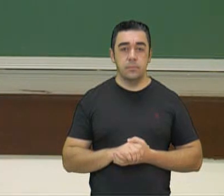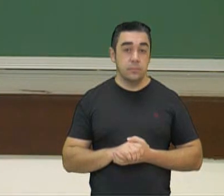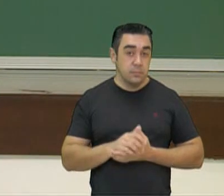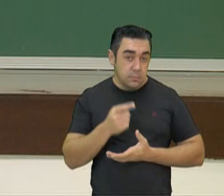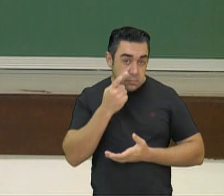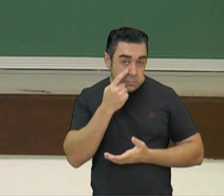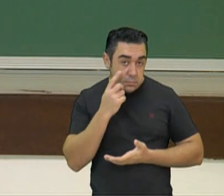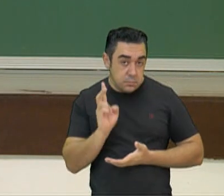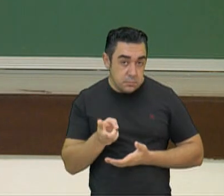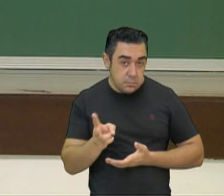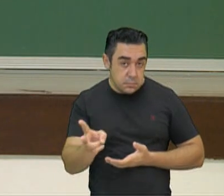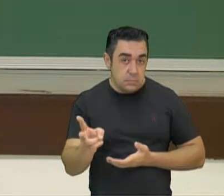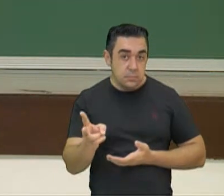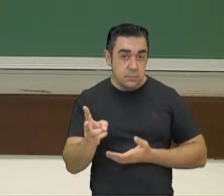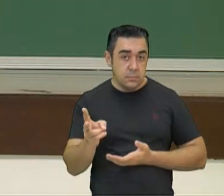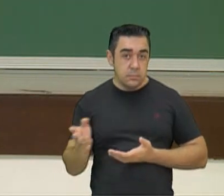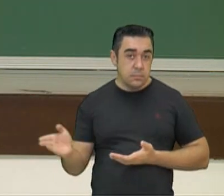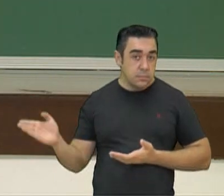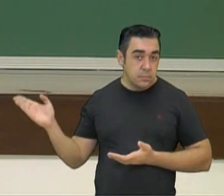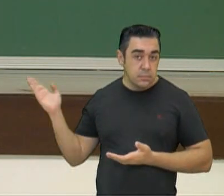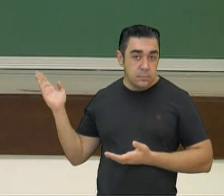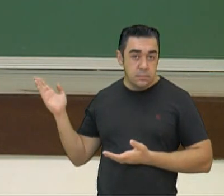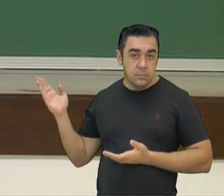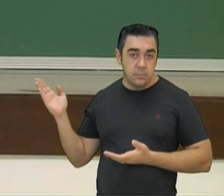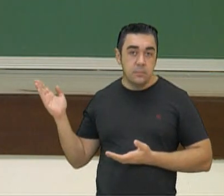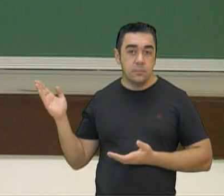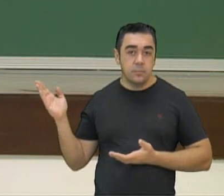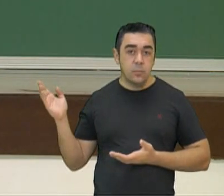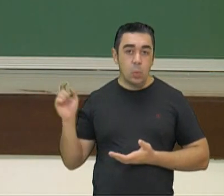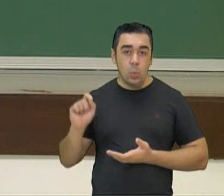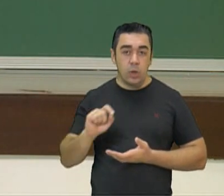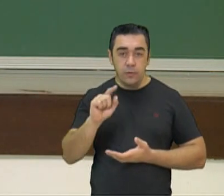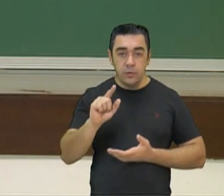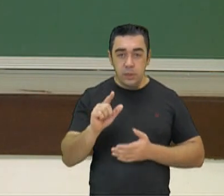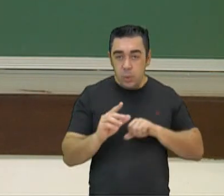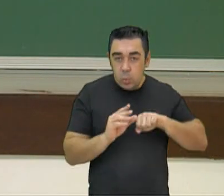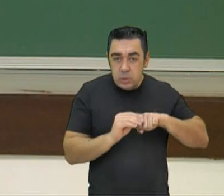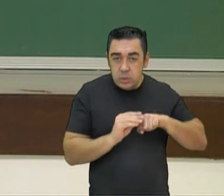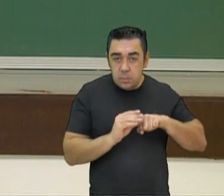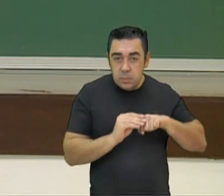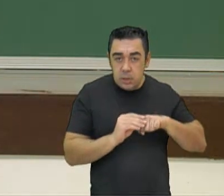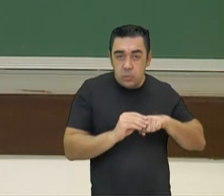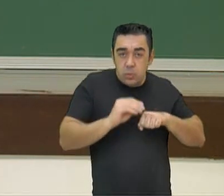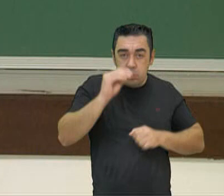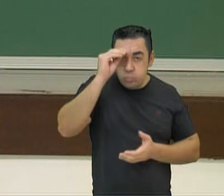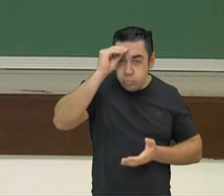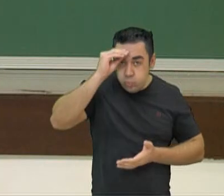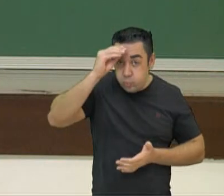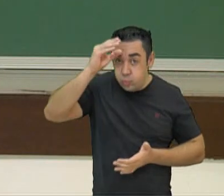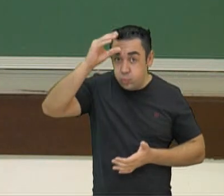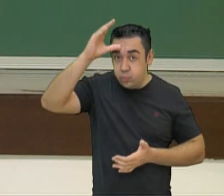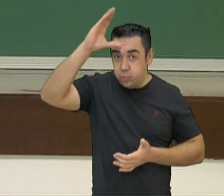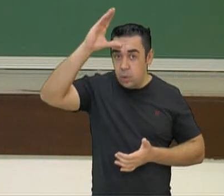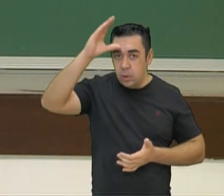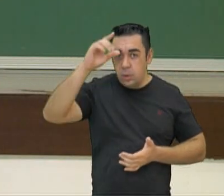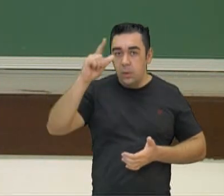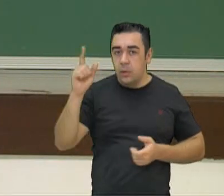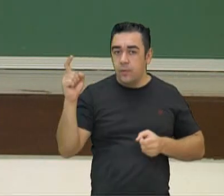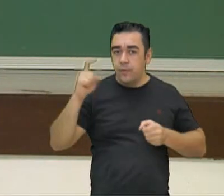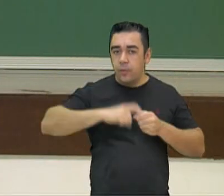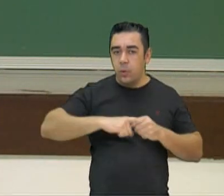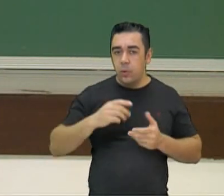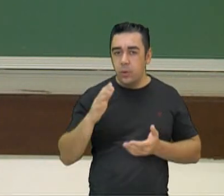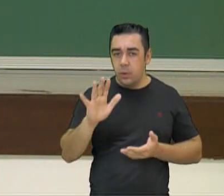Vamos continuando aí, eu espero ampliar o que você aprendeu até agora. Vamos retomar e vamos